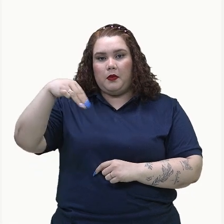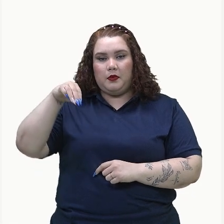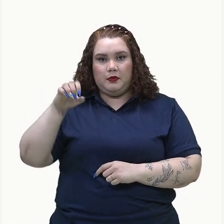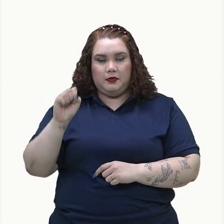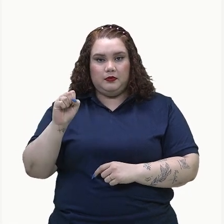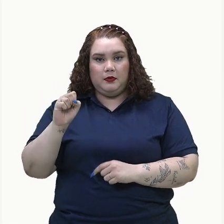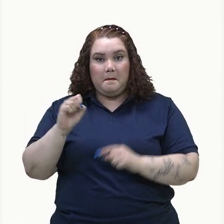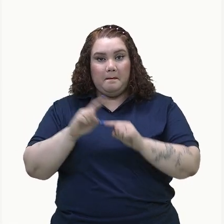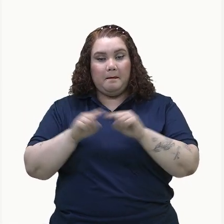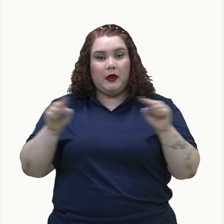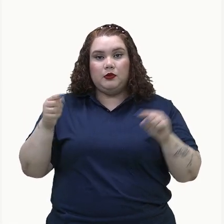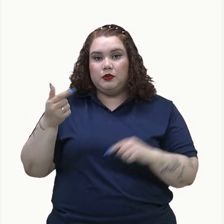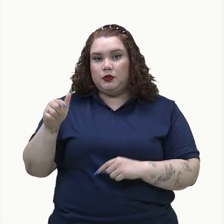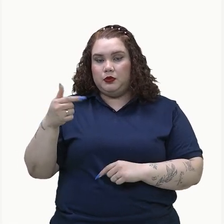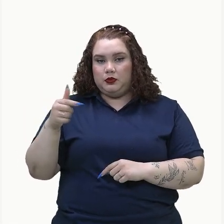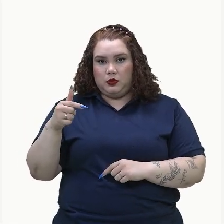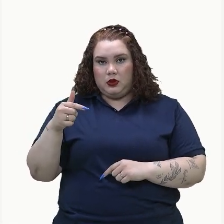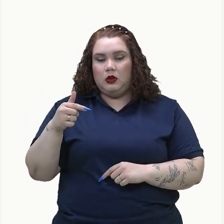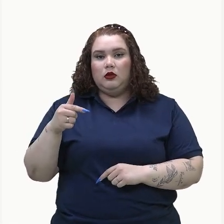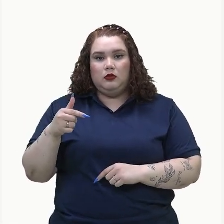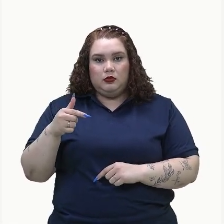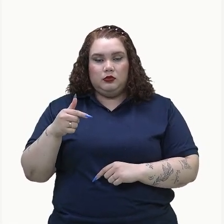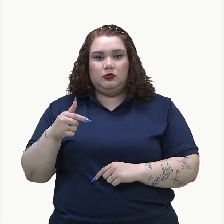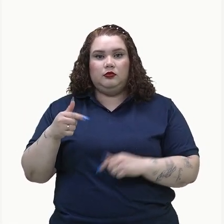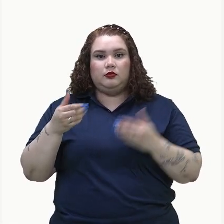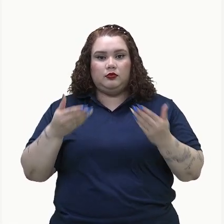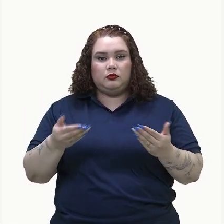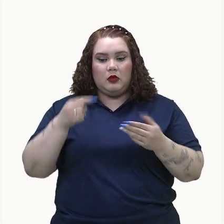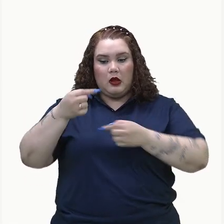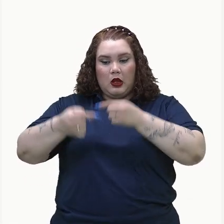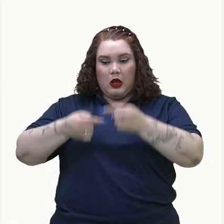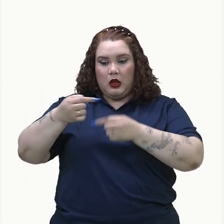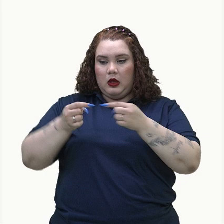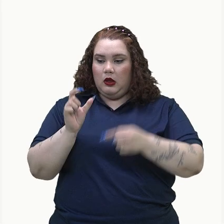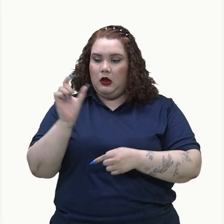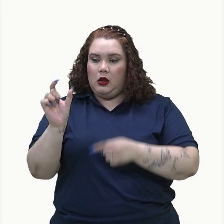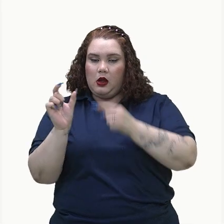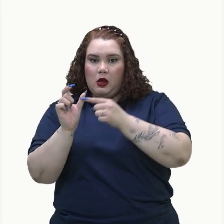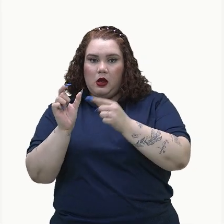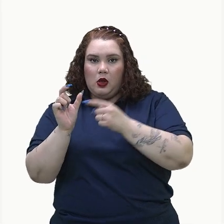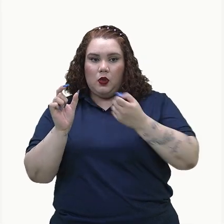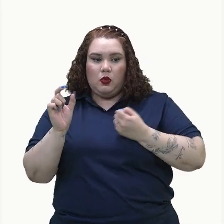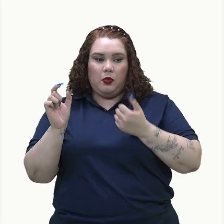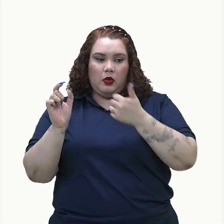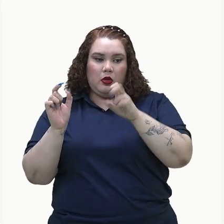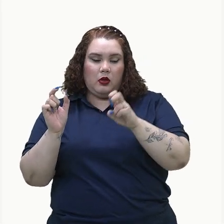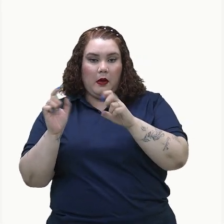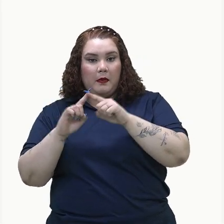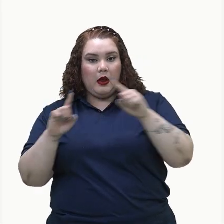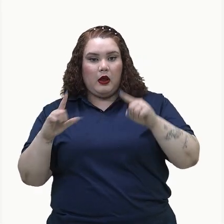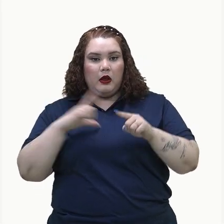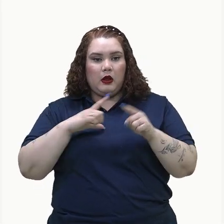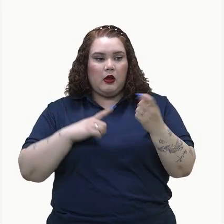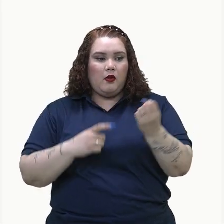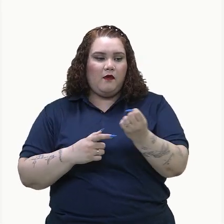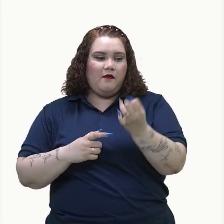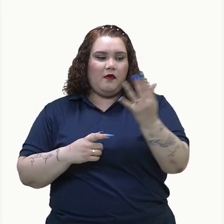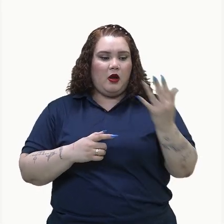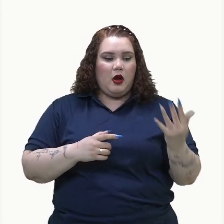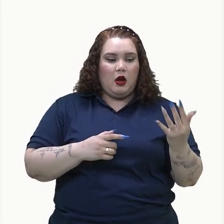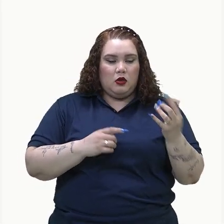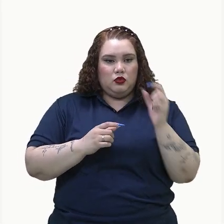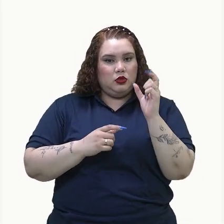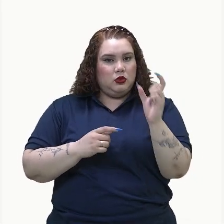Mas ele não tem em suas mãos um resistor de 15 ohms. Mas ele tem vários resistores de 5,